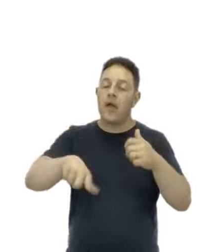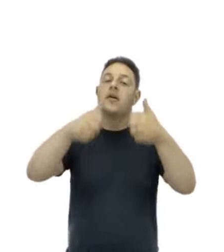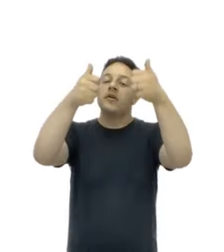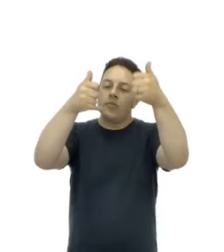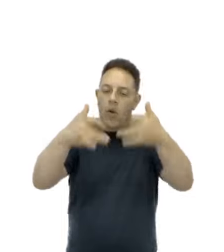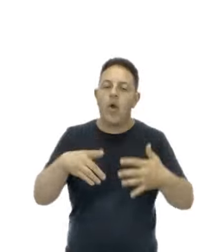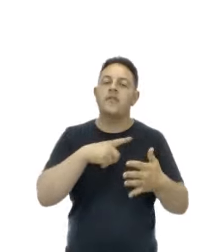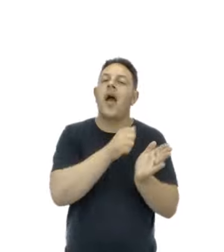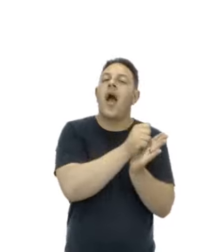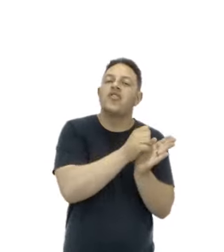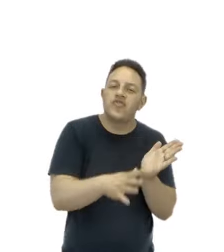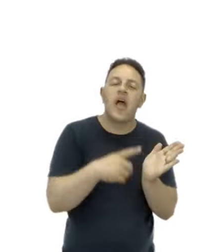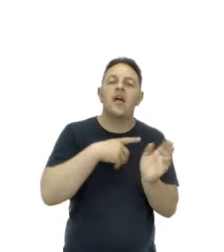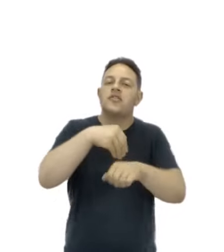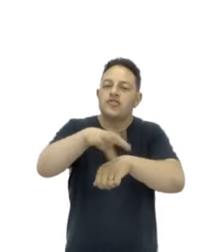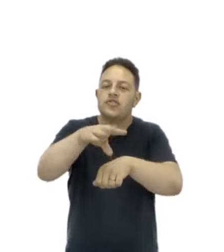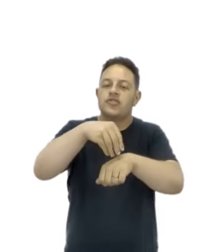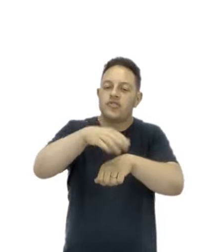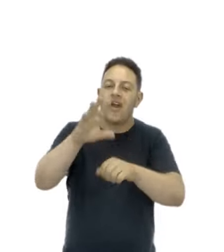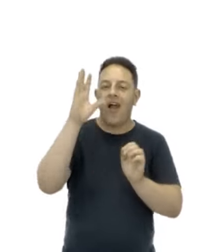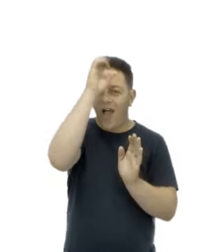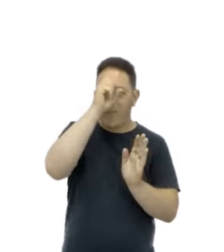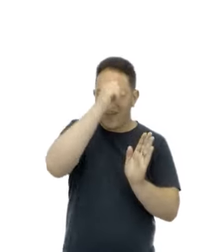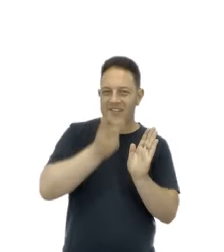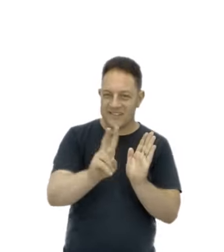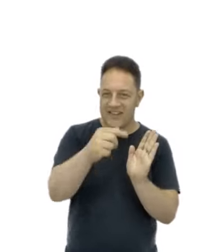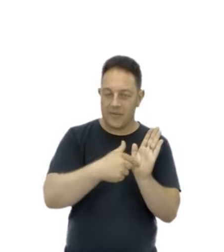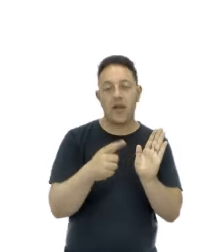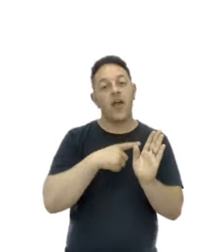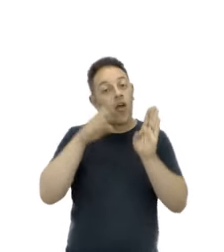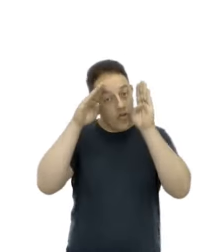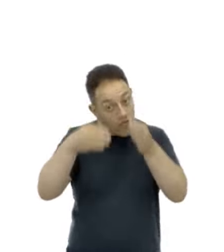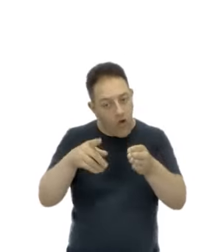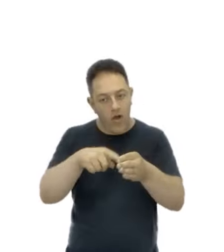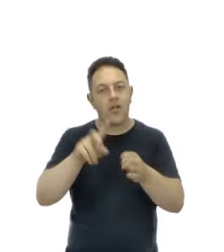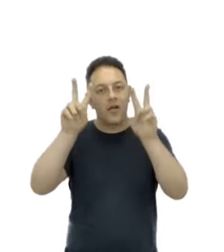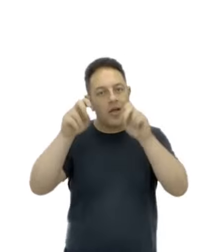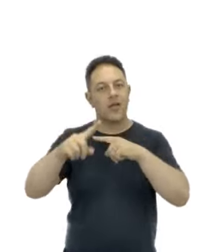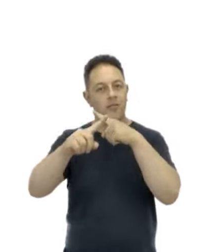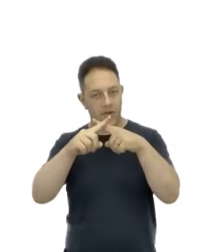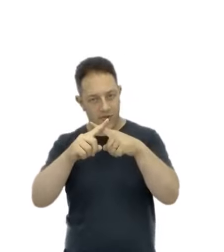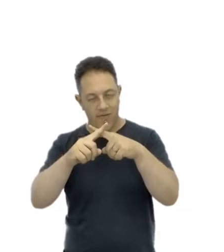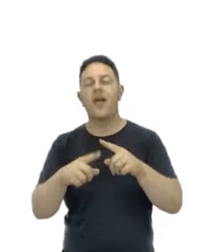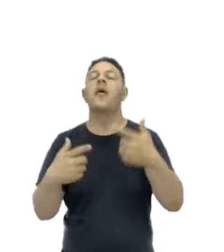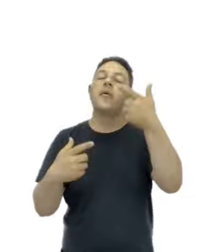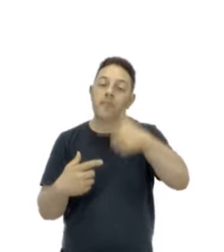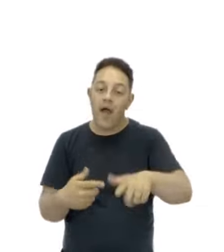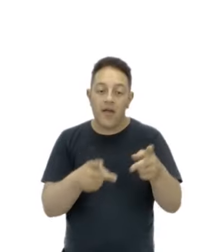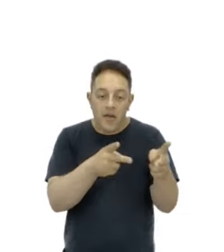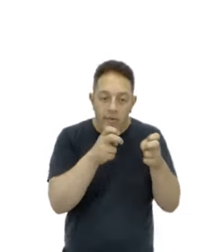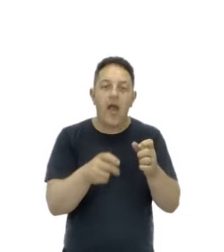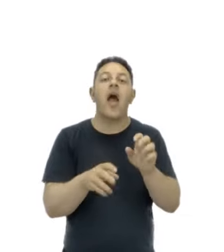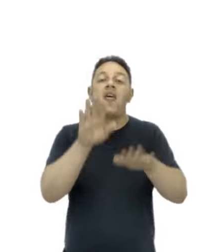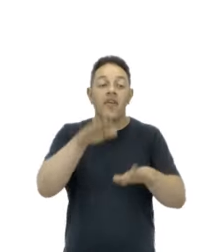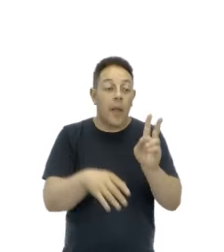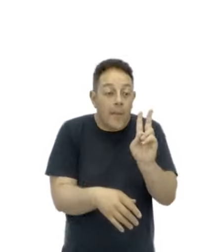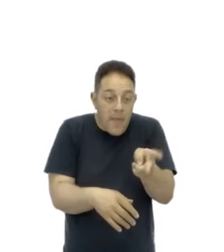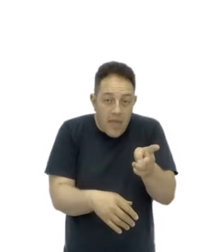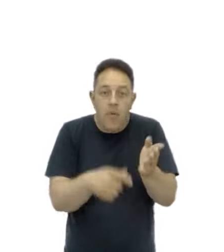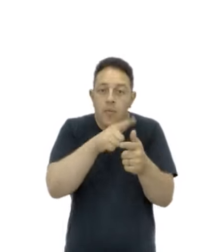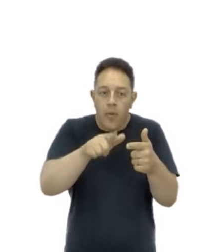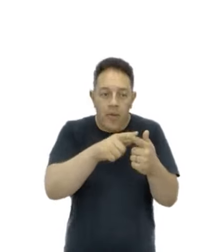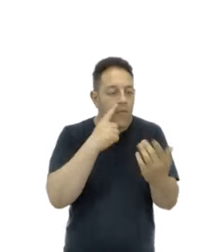algumas atividades do material, aprender sempre com foco no campo multiplicativo, e observamos que os dados de uma mesma